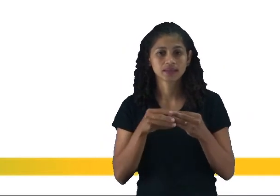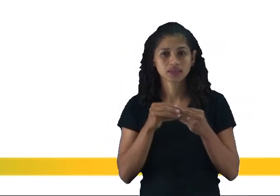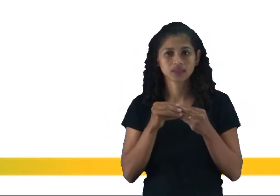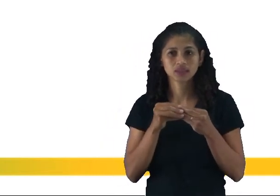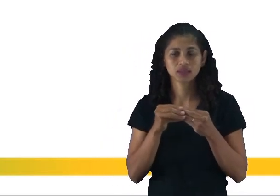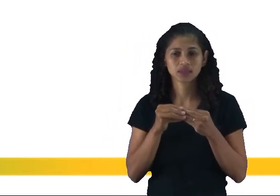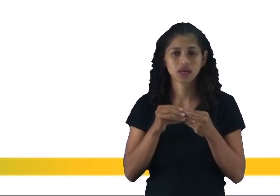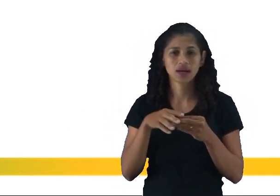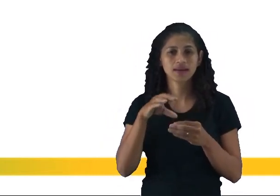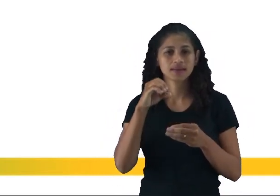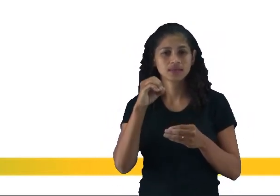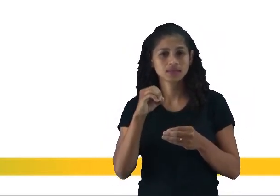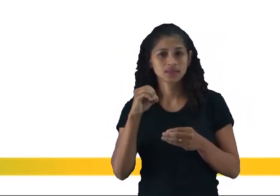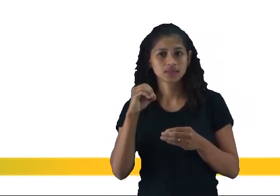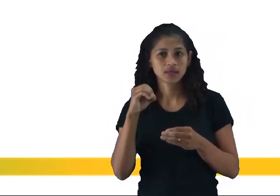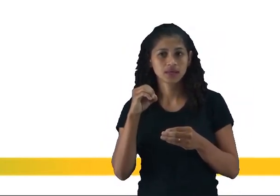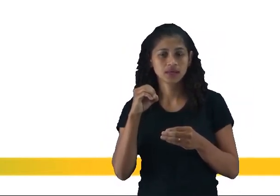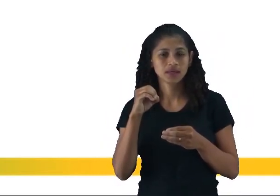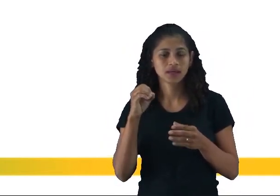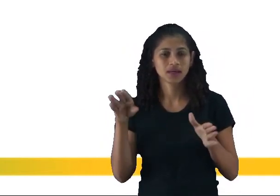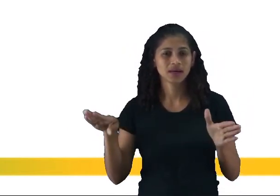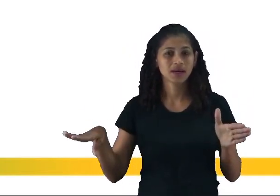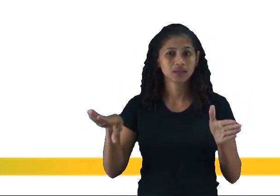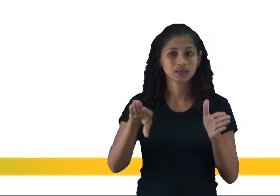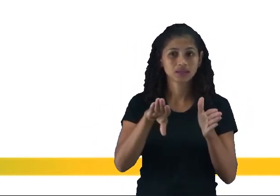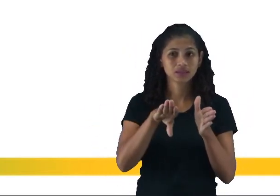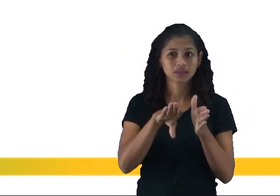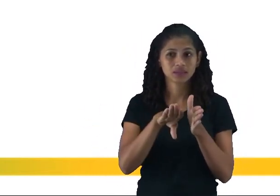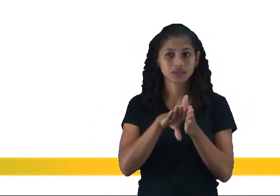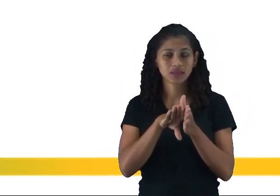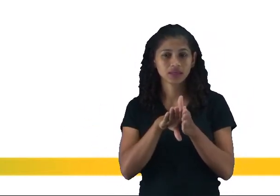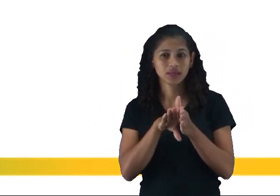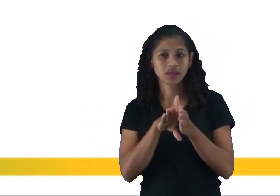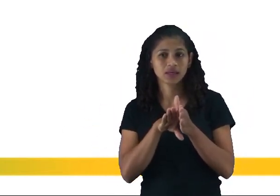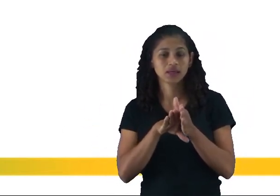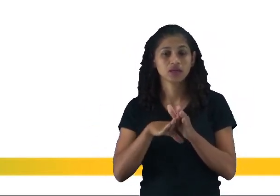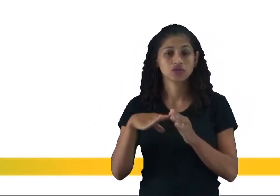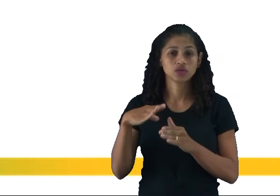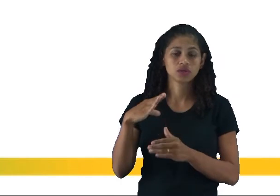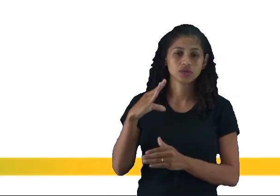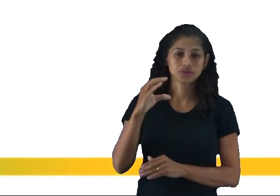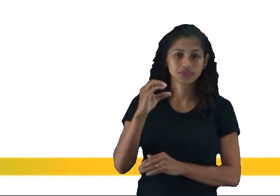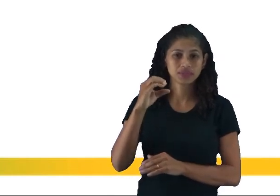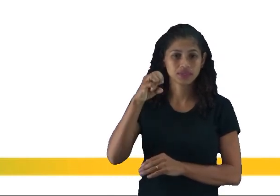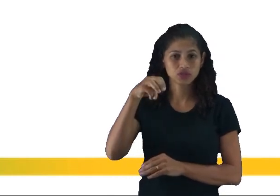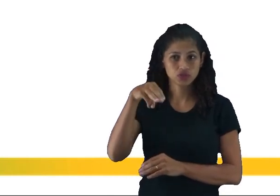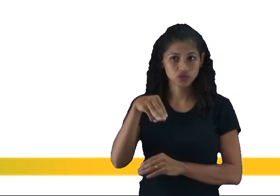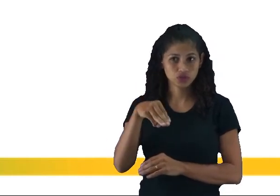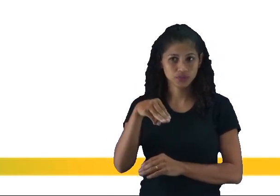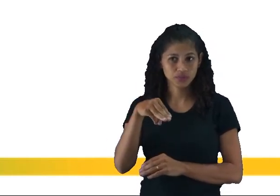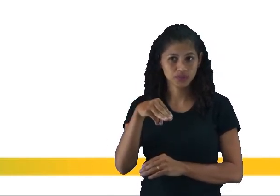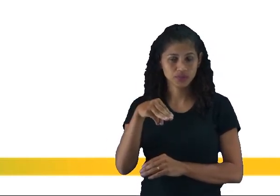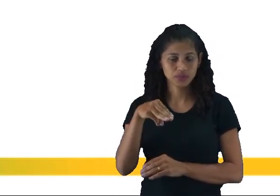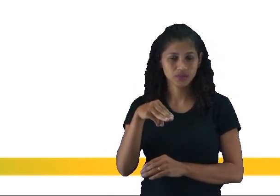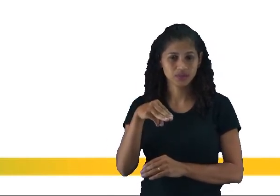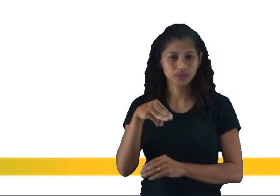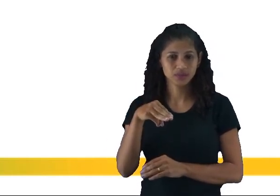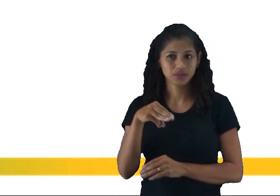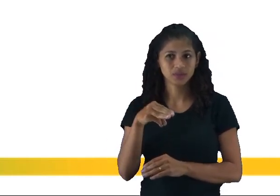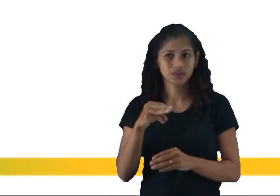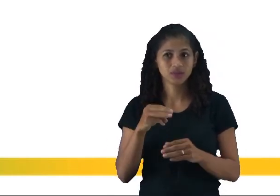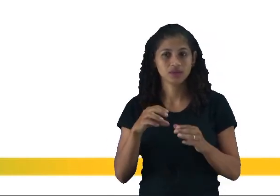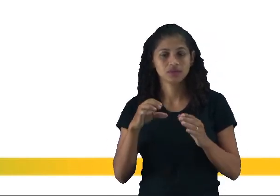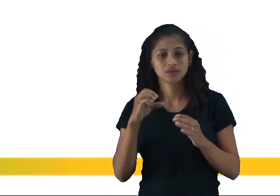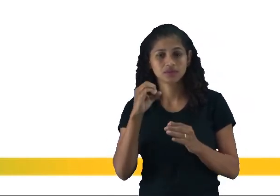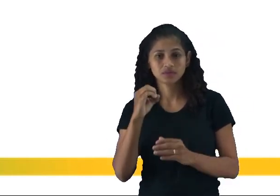até a unidade que a gente quer. Se a gente quer em centímetros, então a gente acrescenta os zeros até o